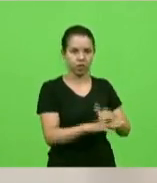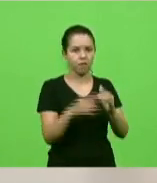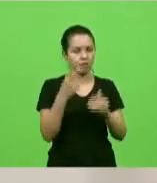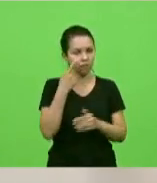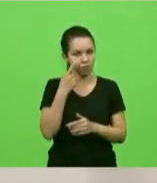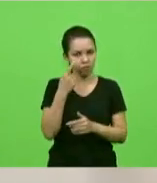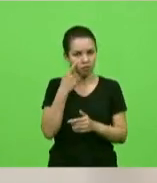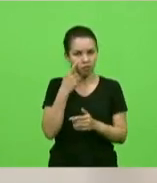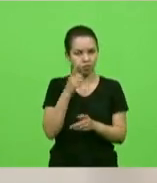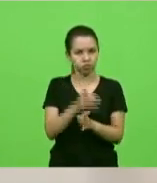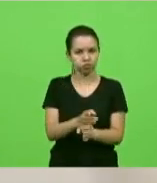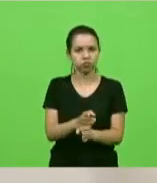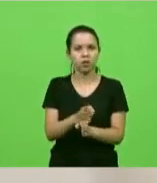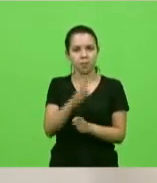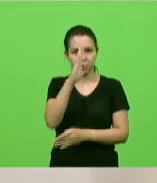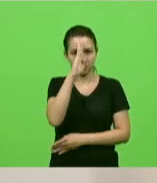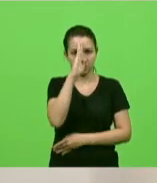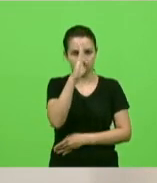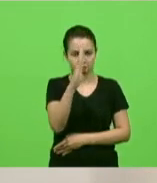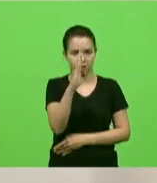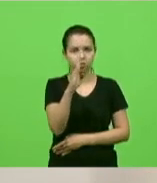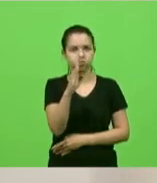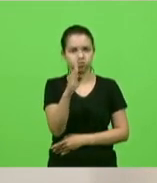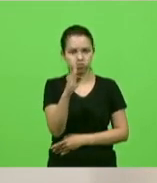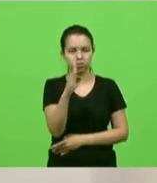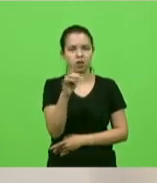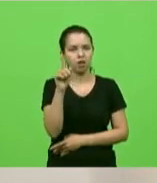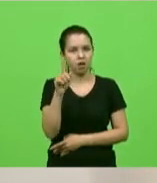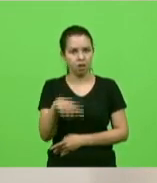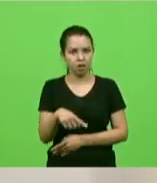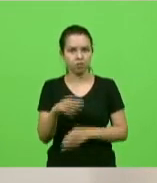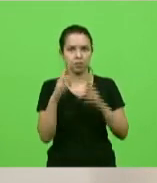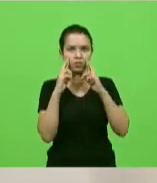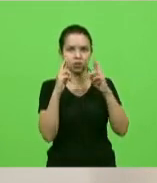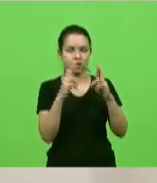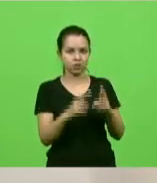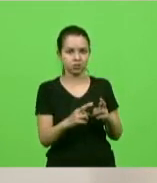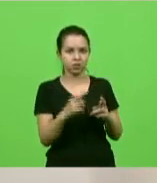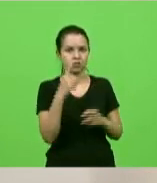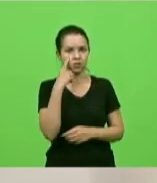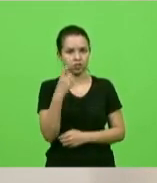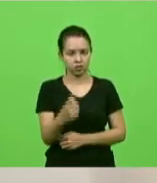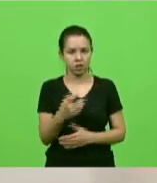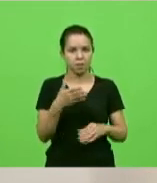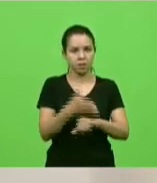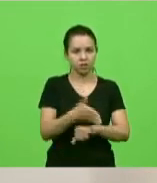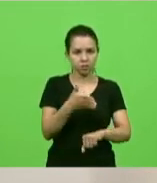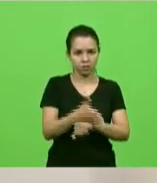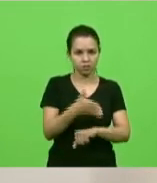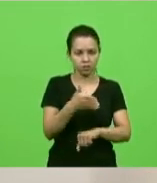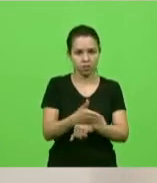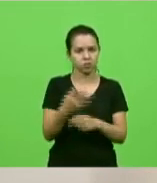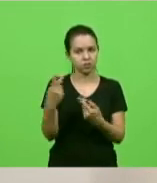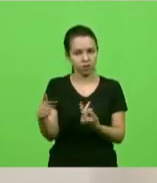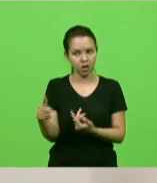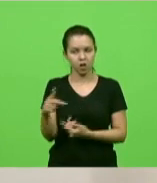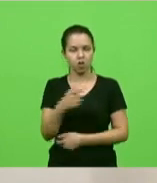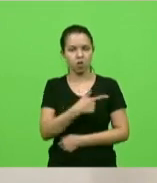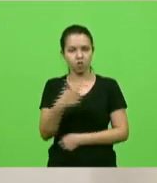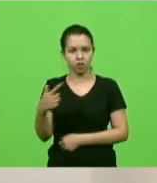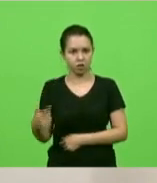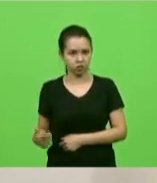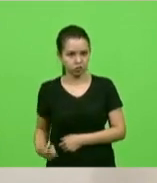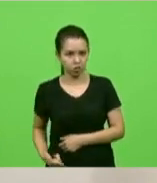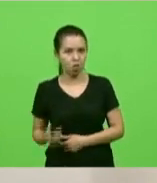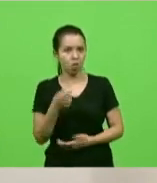que a principal infração diz respeito à ciência, participação e anuência do governador na compra